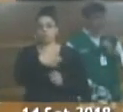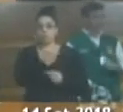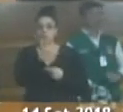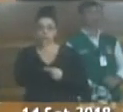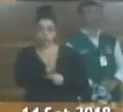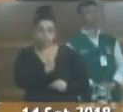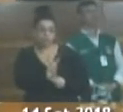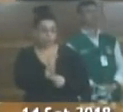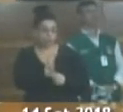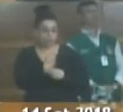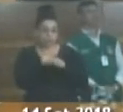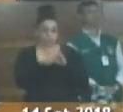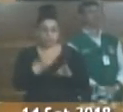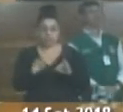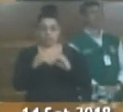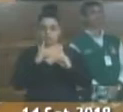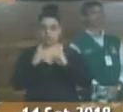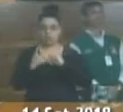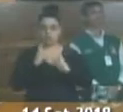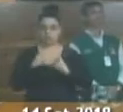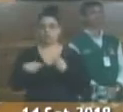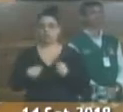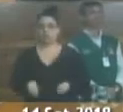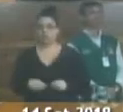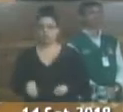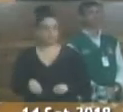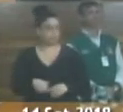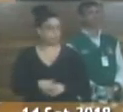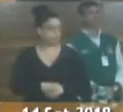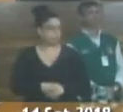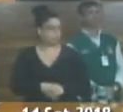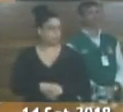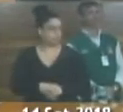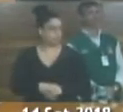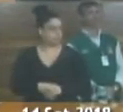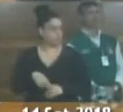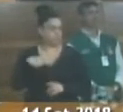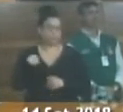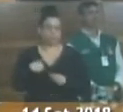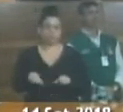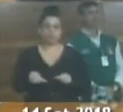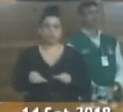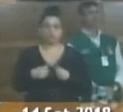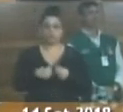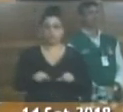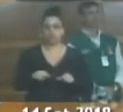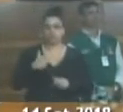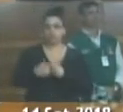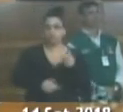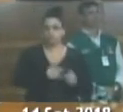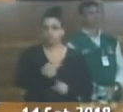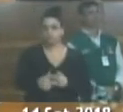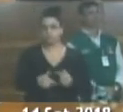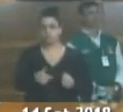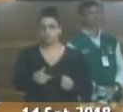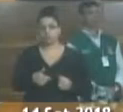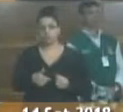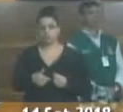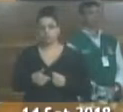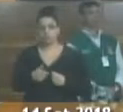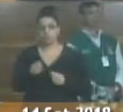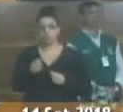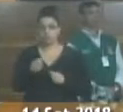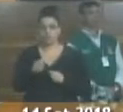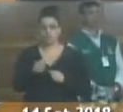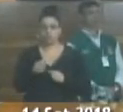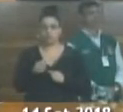território. Na época que a gente estava atuando, né, de uma forma mais intensa, eu falo o Fórum contra a Privatização da Baía da